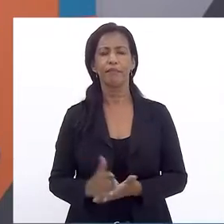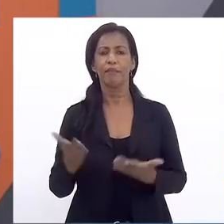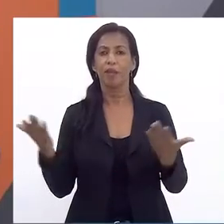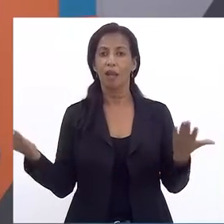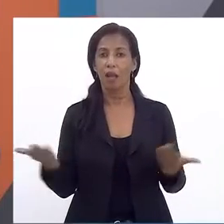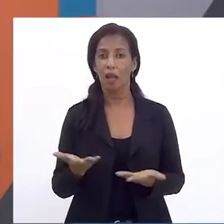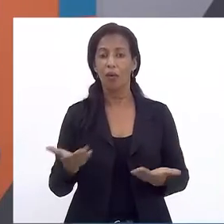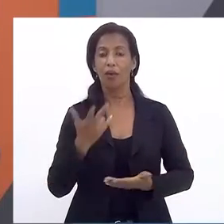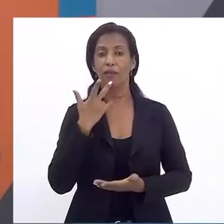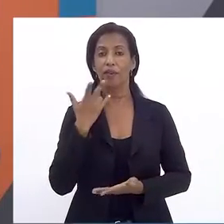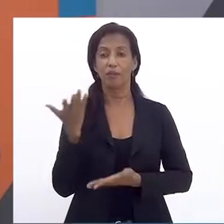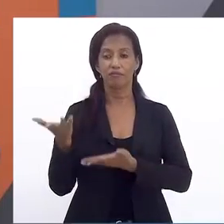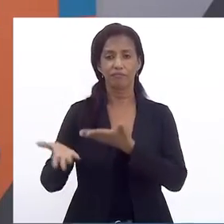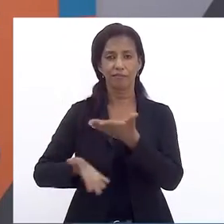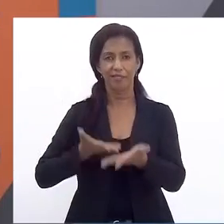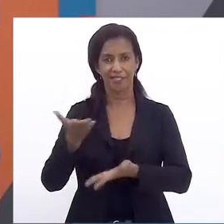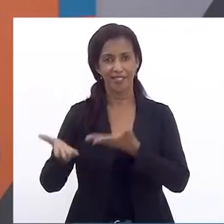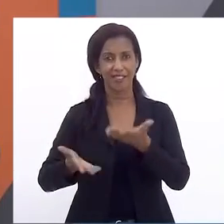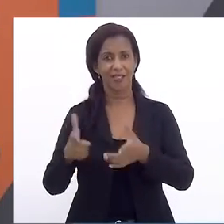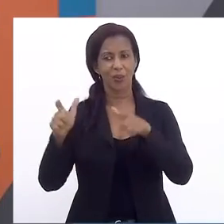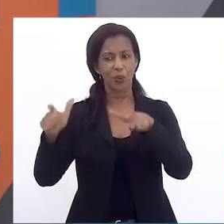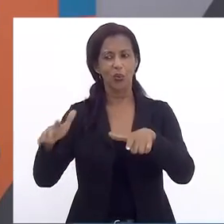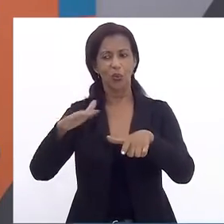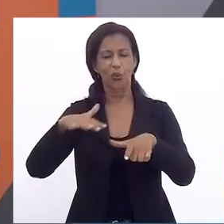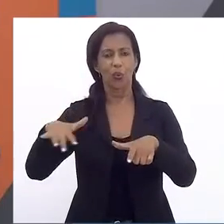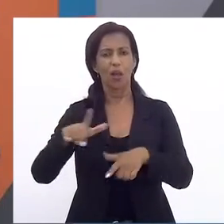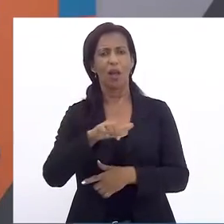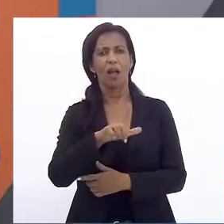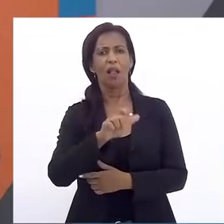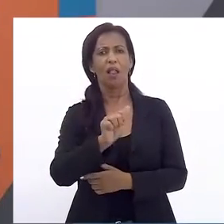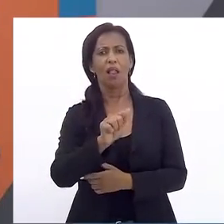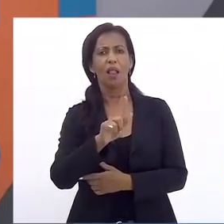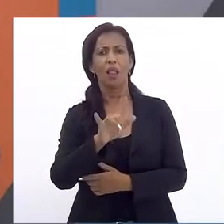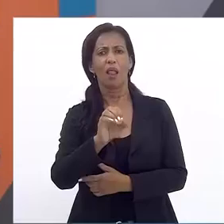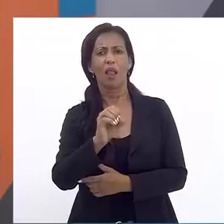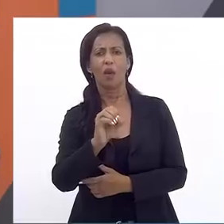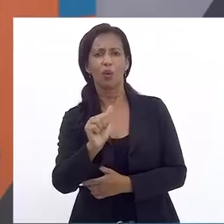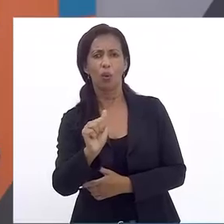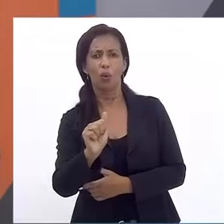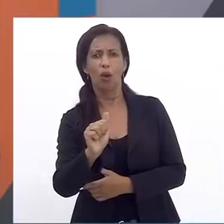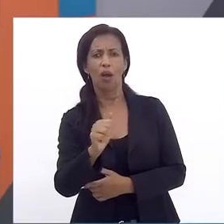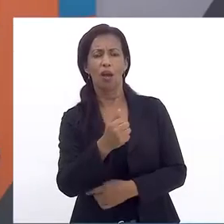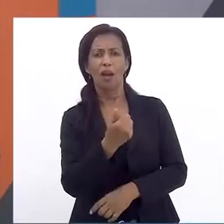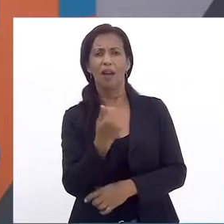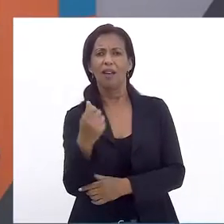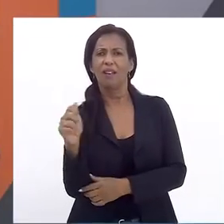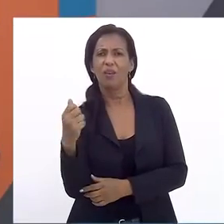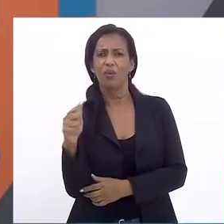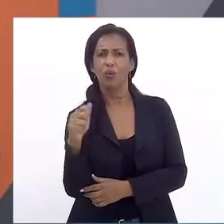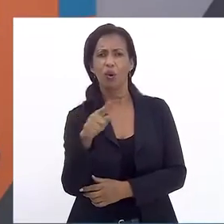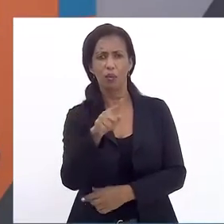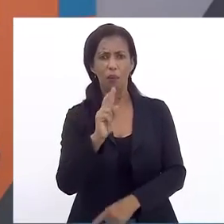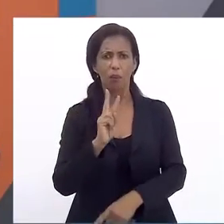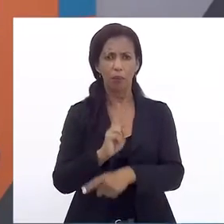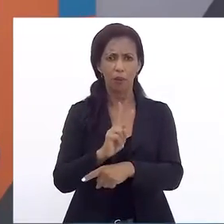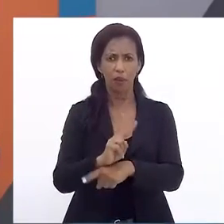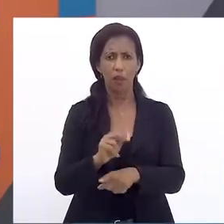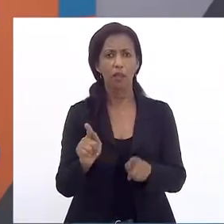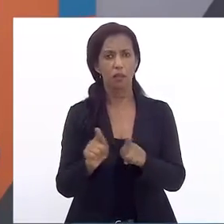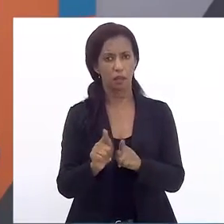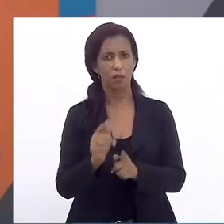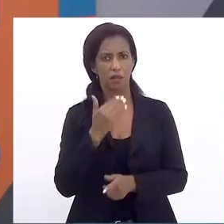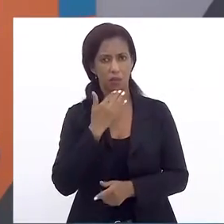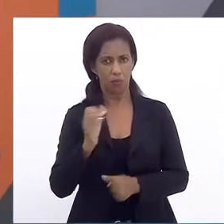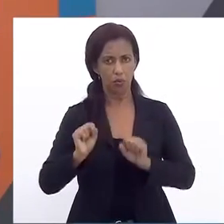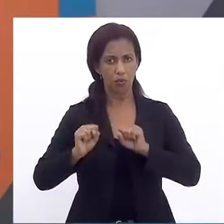que nós estamos falando em região dos lagos, ali a Lagoa de Araruama, a senhora também é uma defensora dela. A senhora também tem um pedido aqui